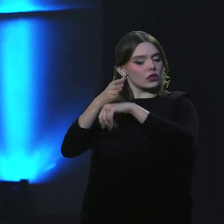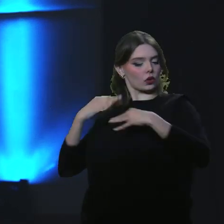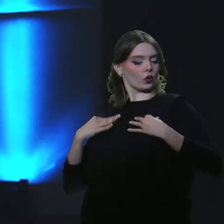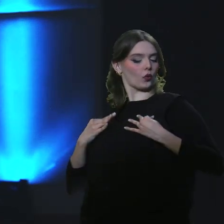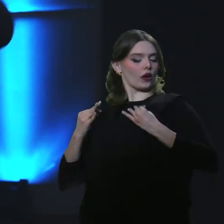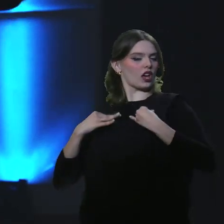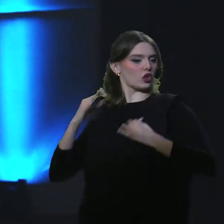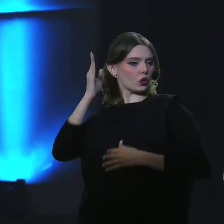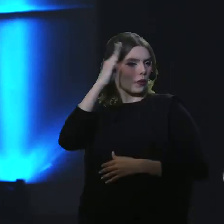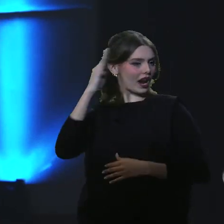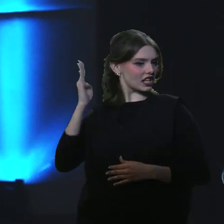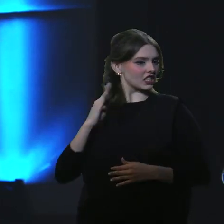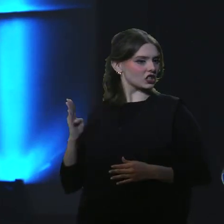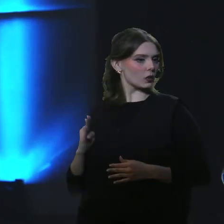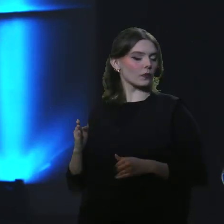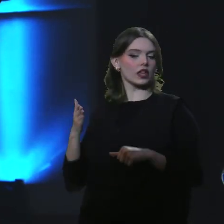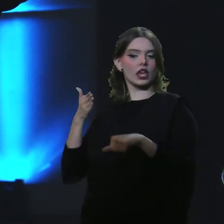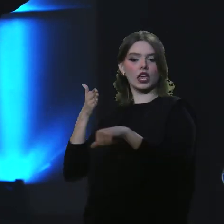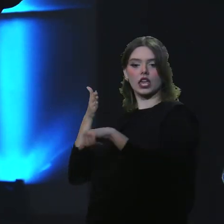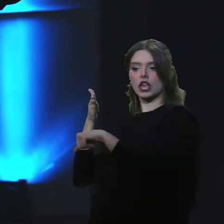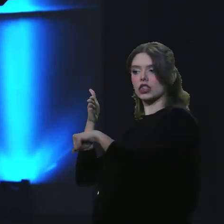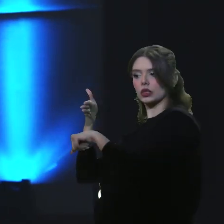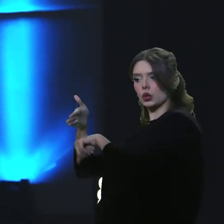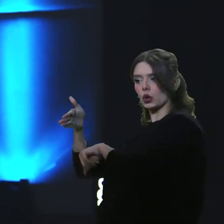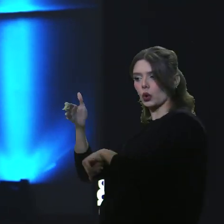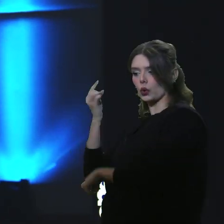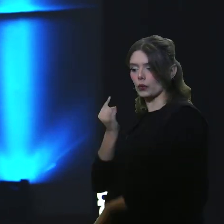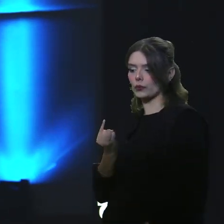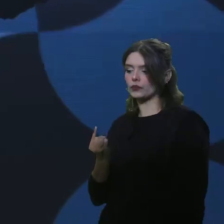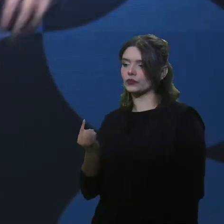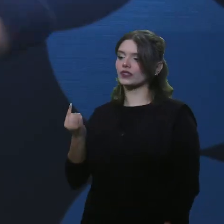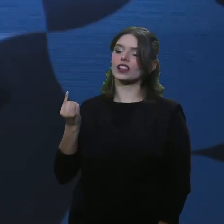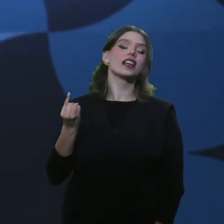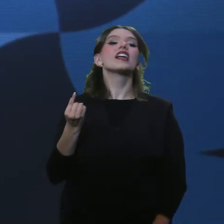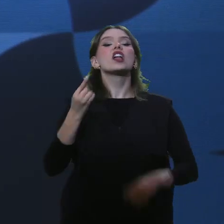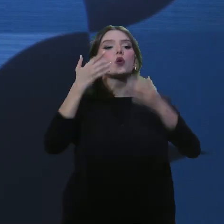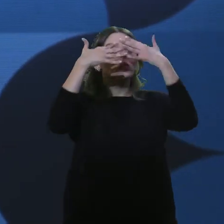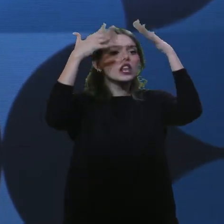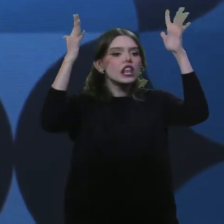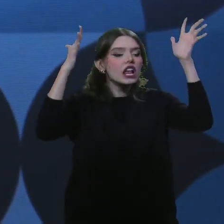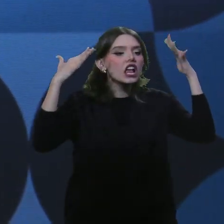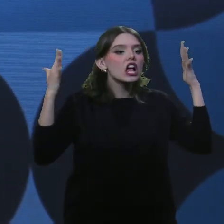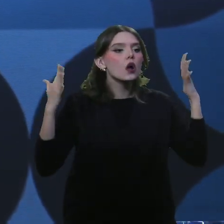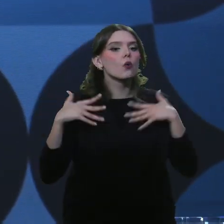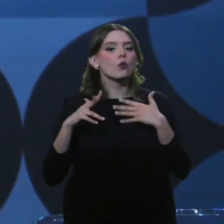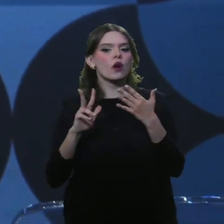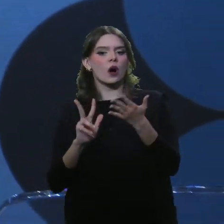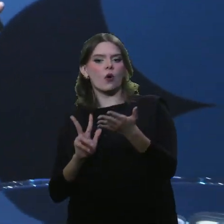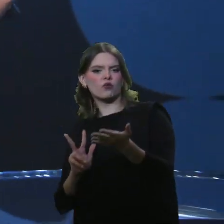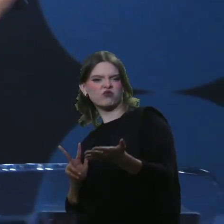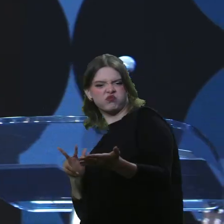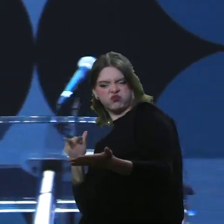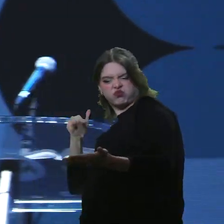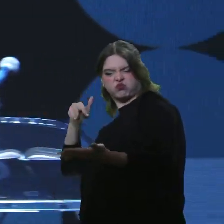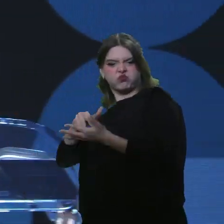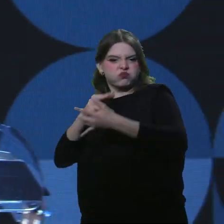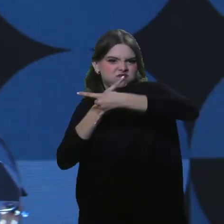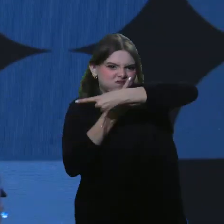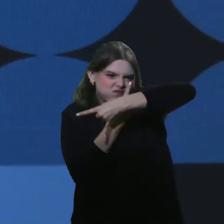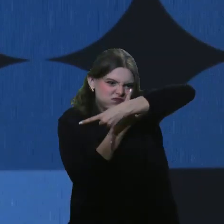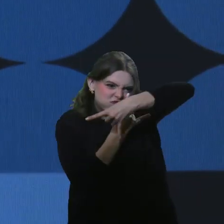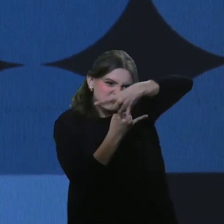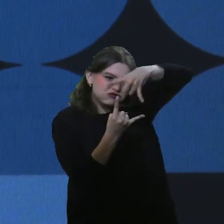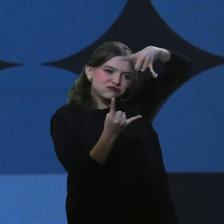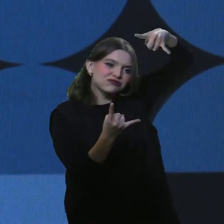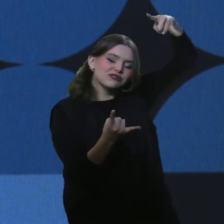Não deu outra. Do outro lado do zoológico, uma leoa ruge, então o leãozão levanta aqui, na moral. Começa a andar